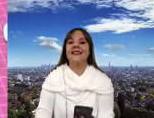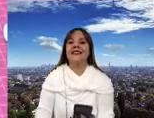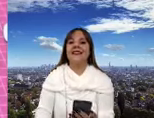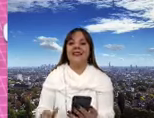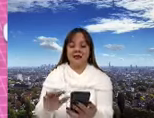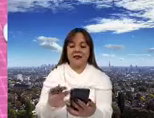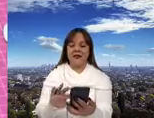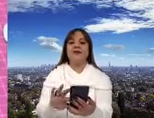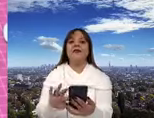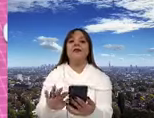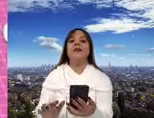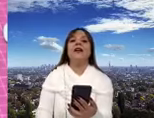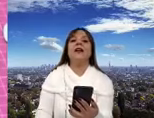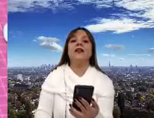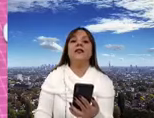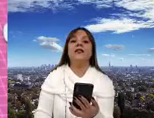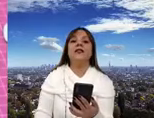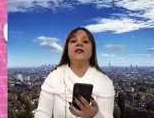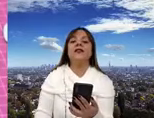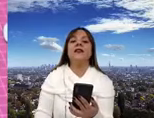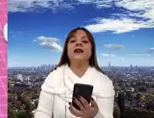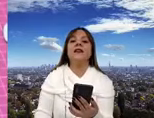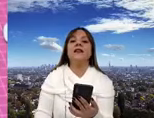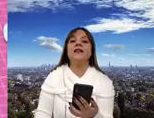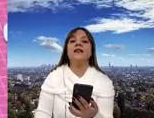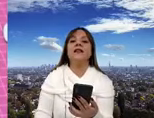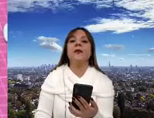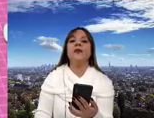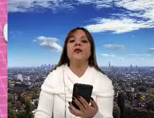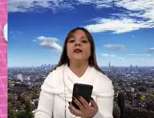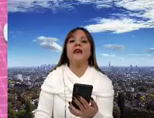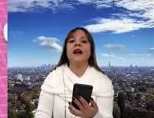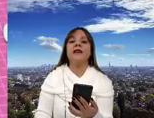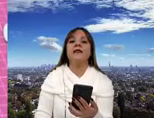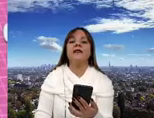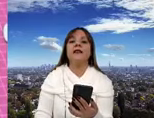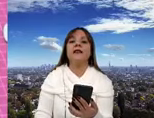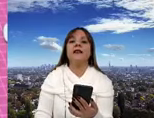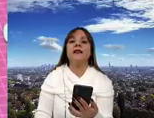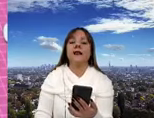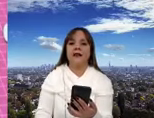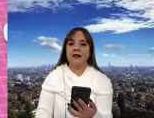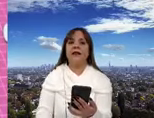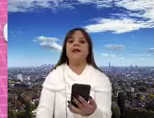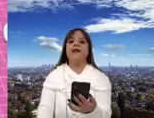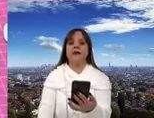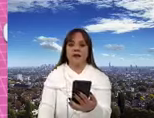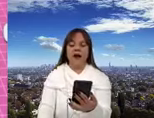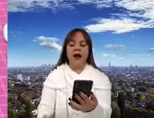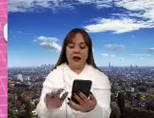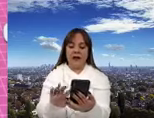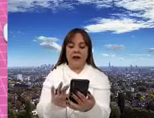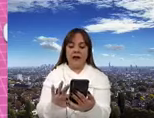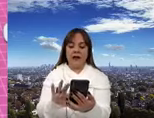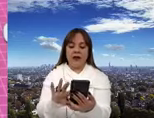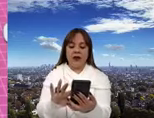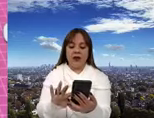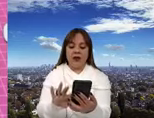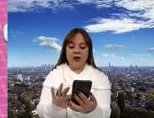para fazer a expressão do olho. Sim, então é Ou ponto coloca um atrás. EVA, um R2, né? Tá. Assim, café tem